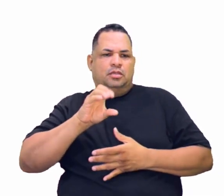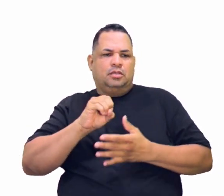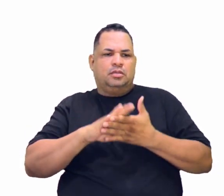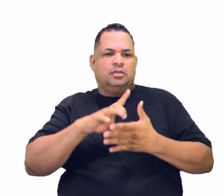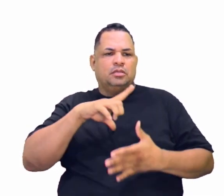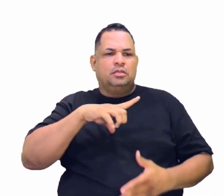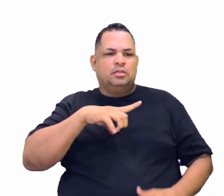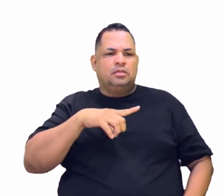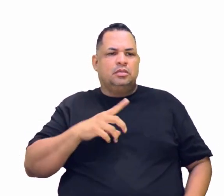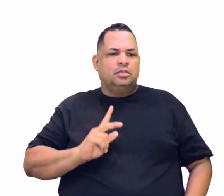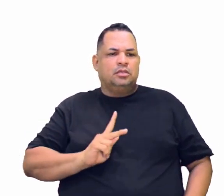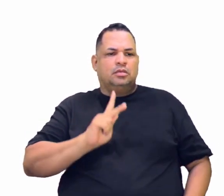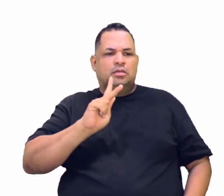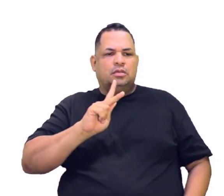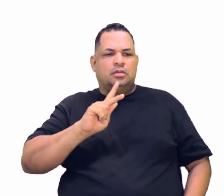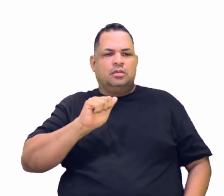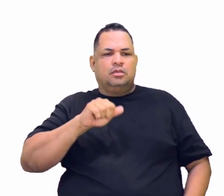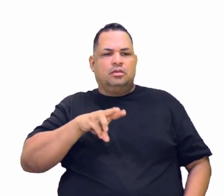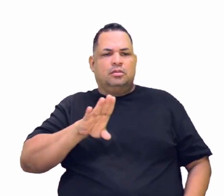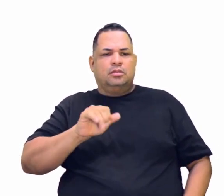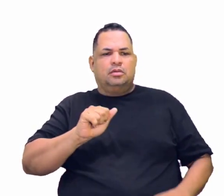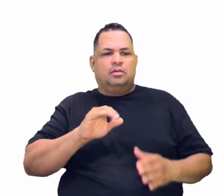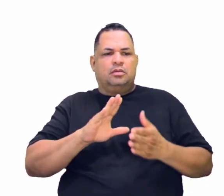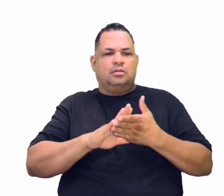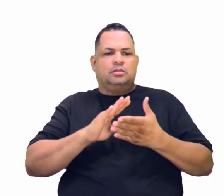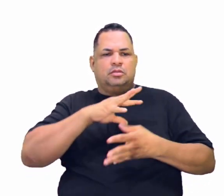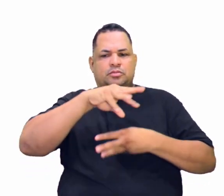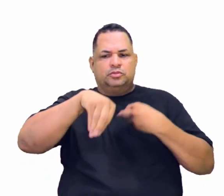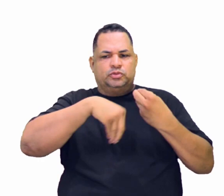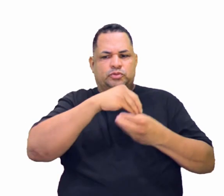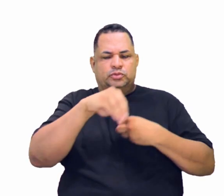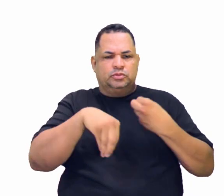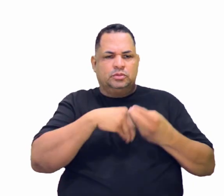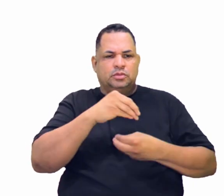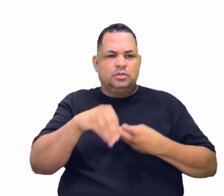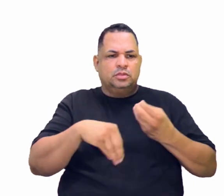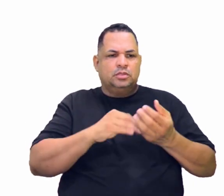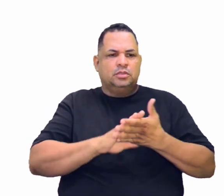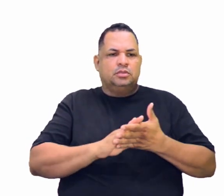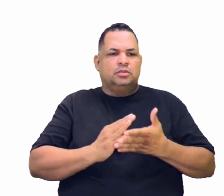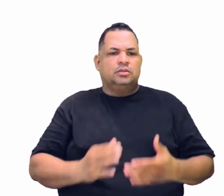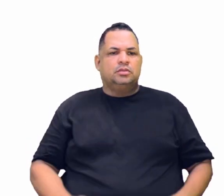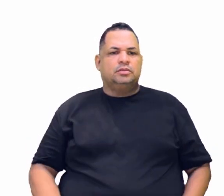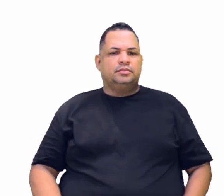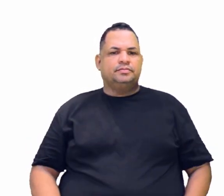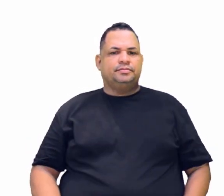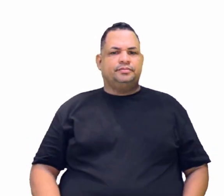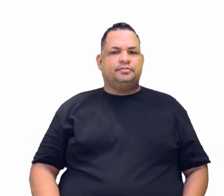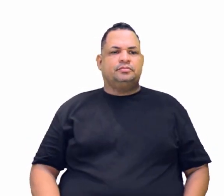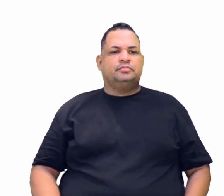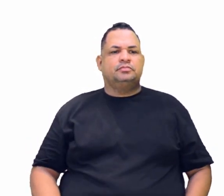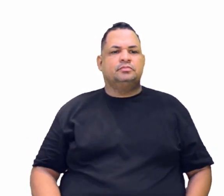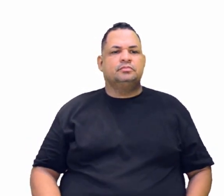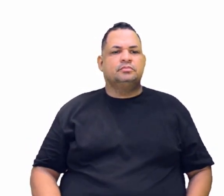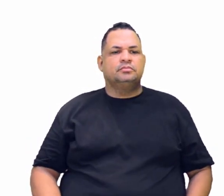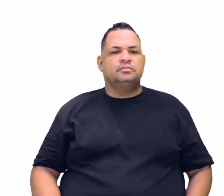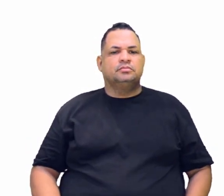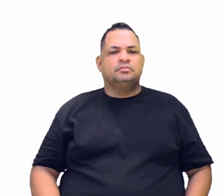os Cauaíbe, o Tupi-Cauaíbe já é uma mistura, mas os Cauaíbe mesmo, eles